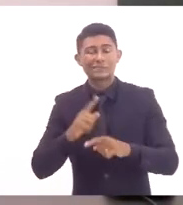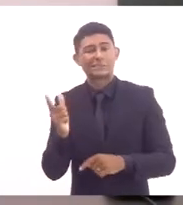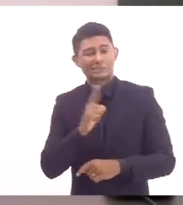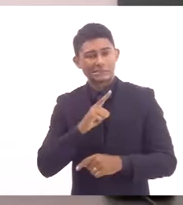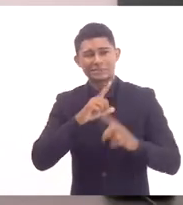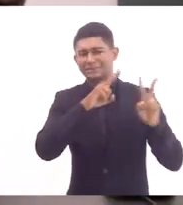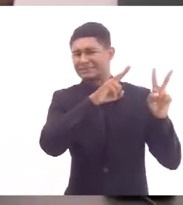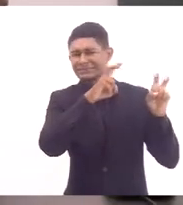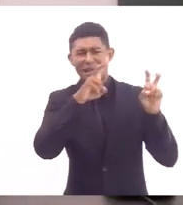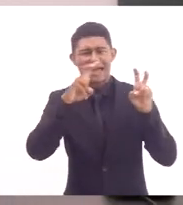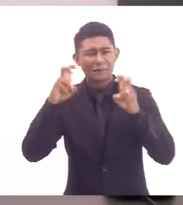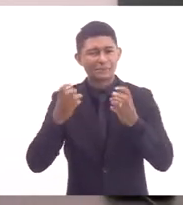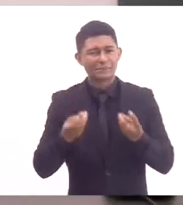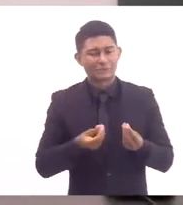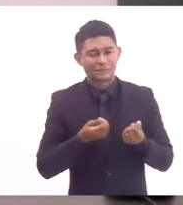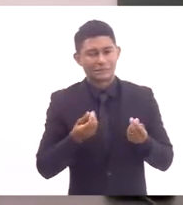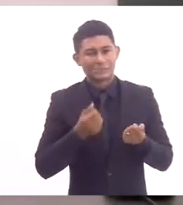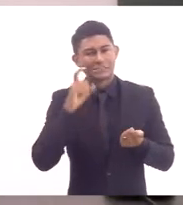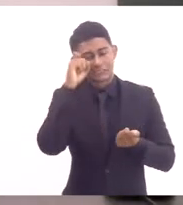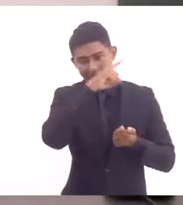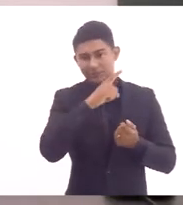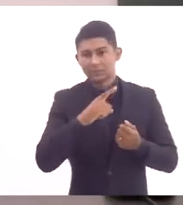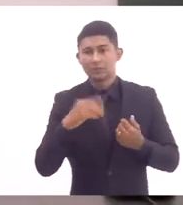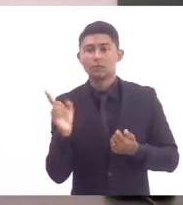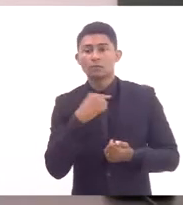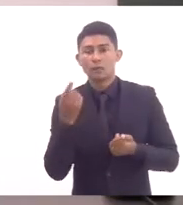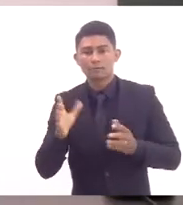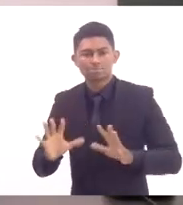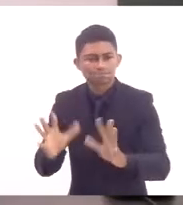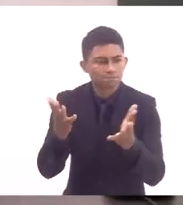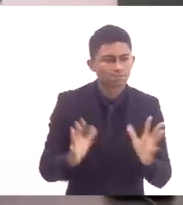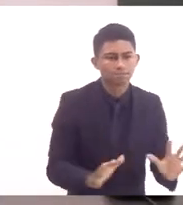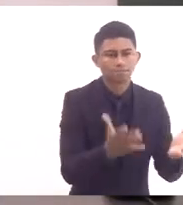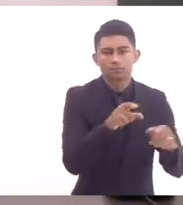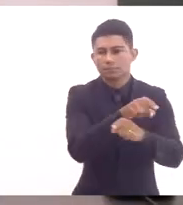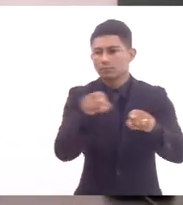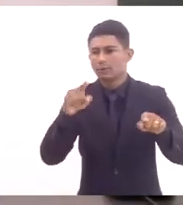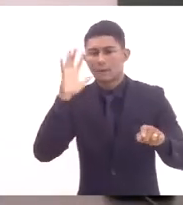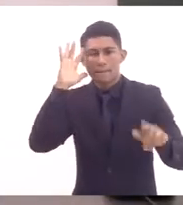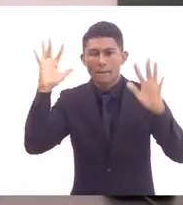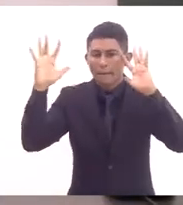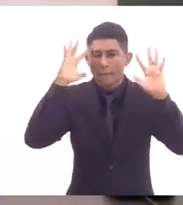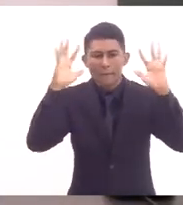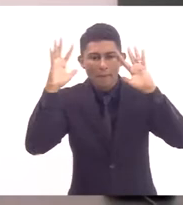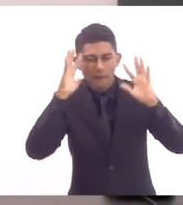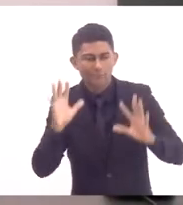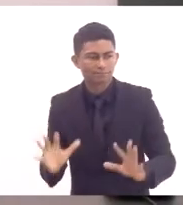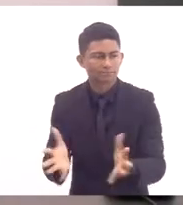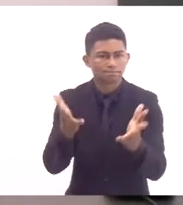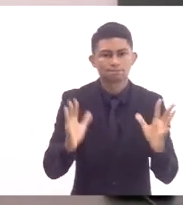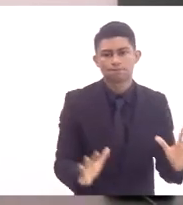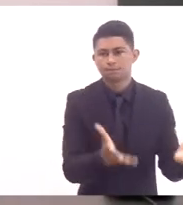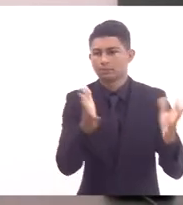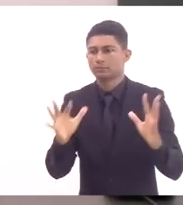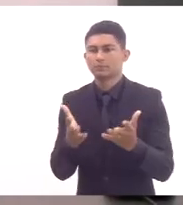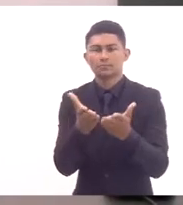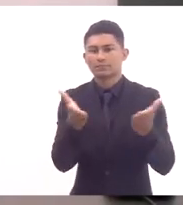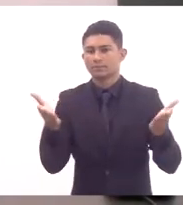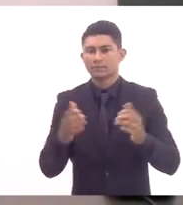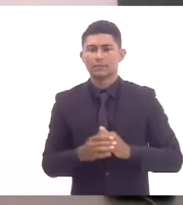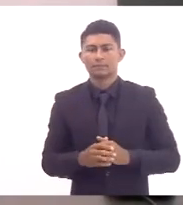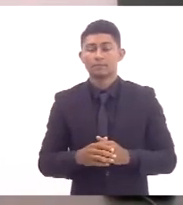sensíveis estimula os parceiros outros a pensarmos de forma diferente então acho que